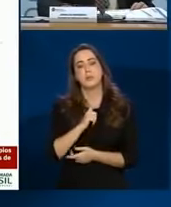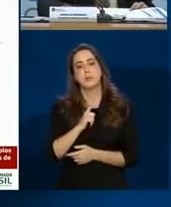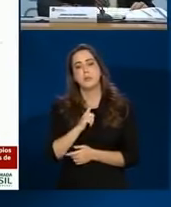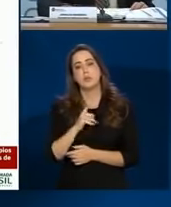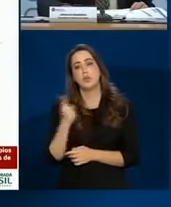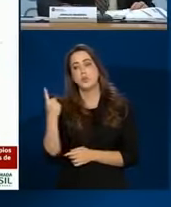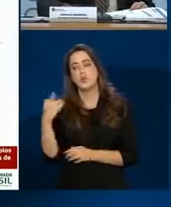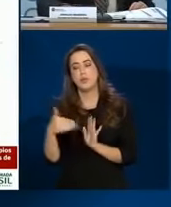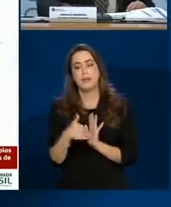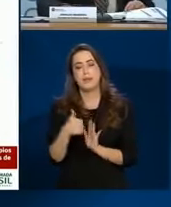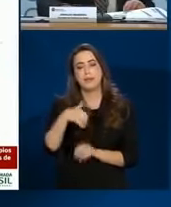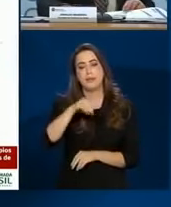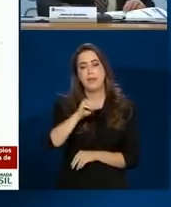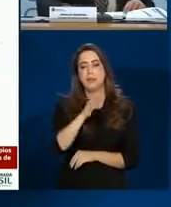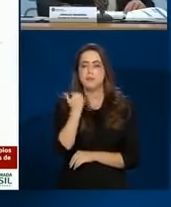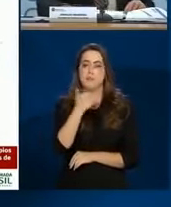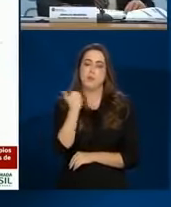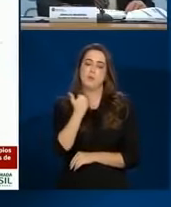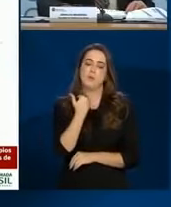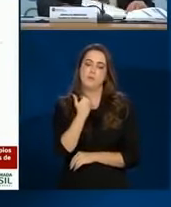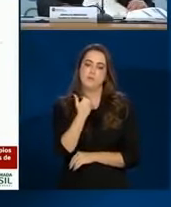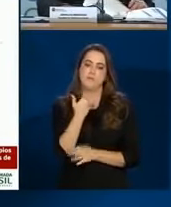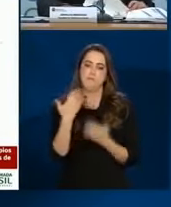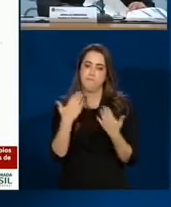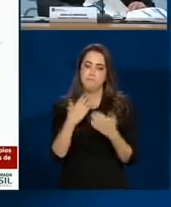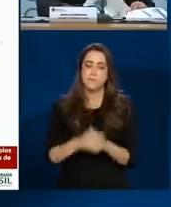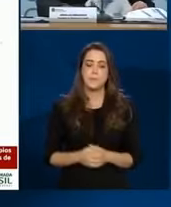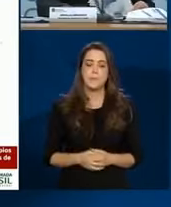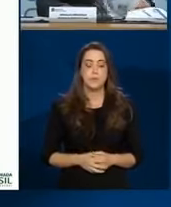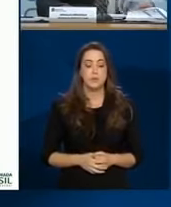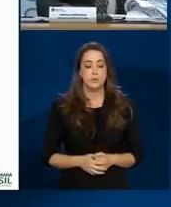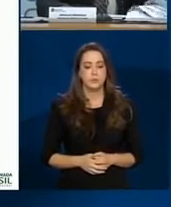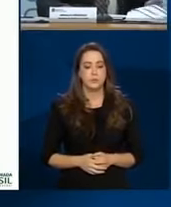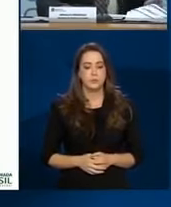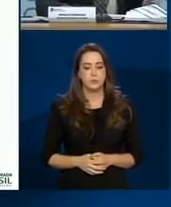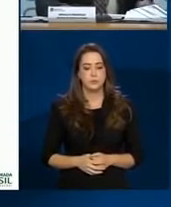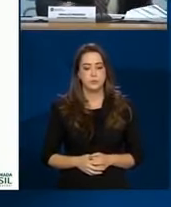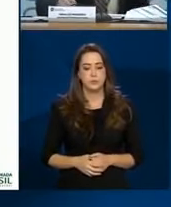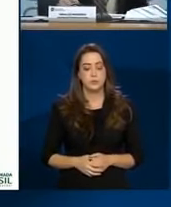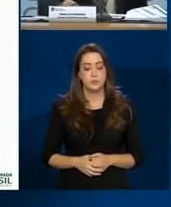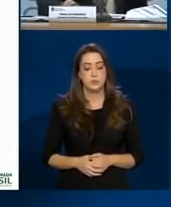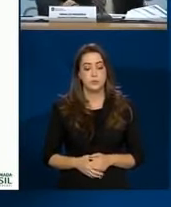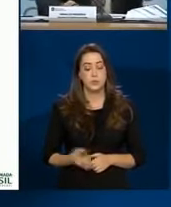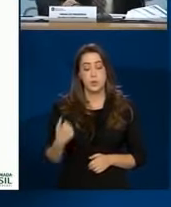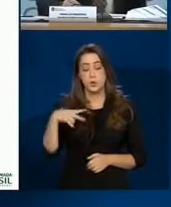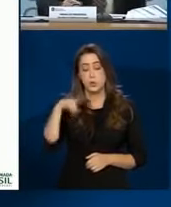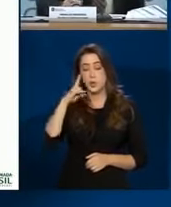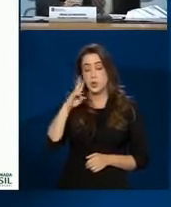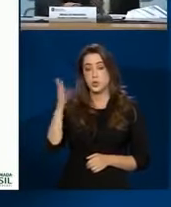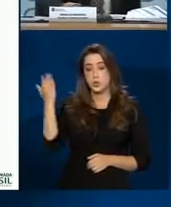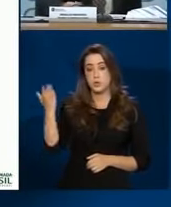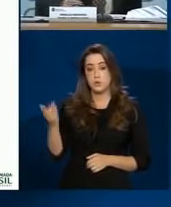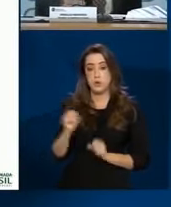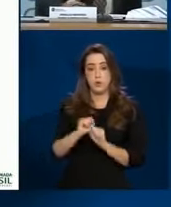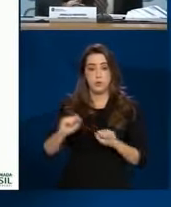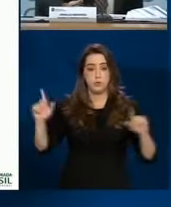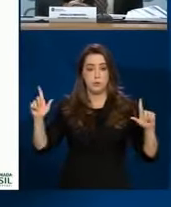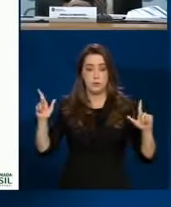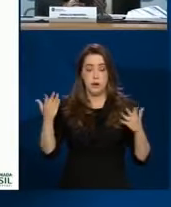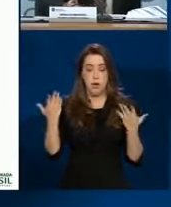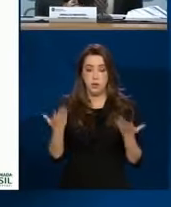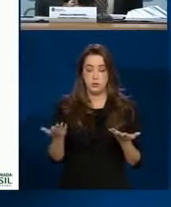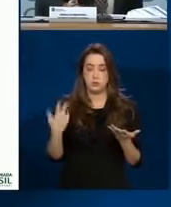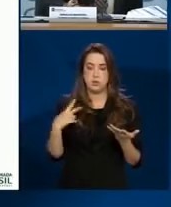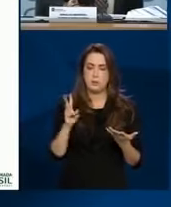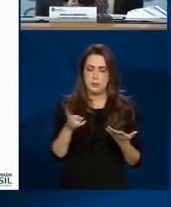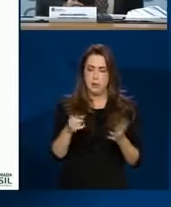10 óbitos nesses municípios. O próximo. Esse é um slide que nós vimos trazendo